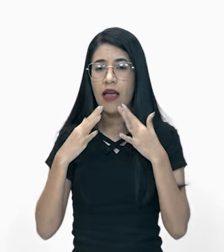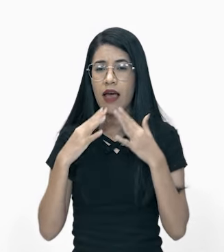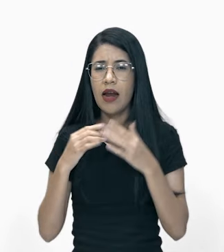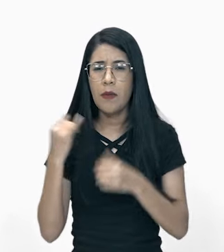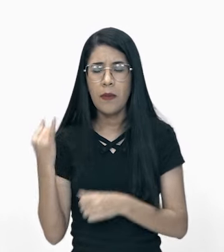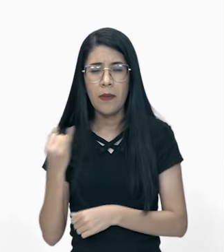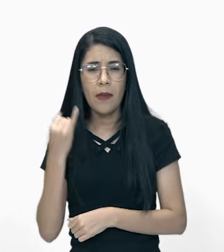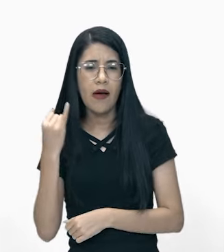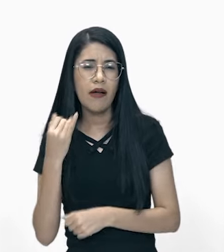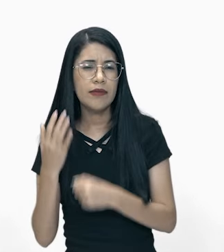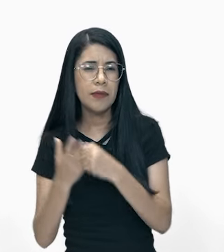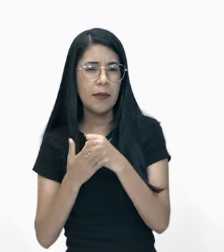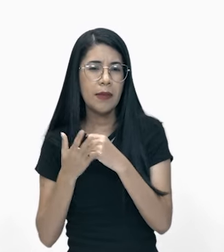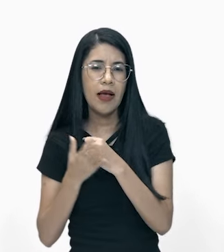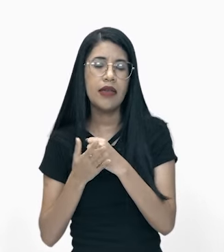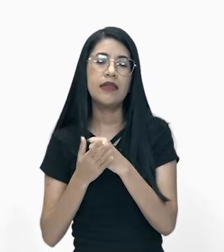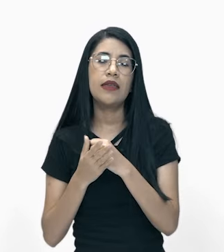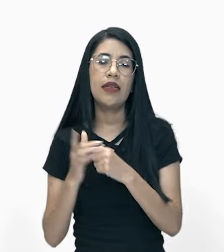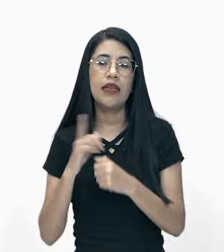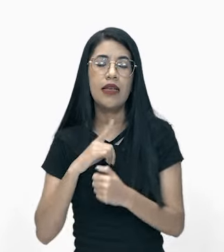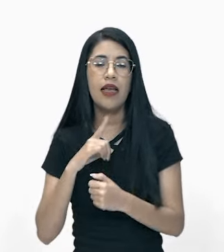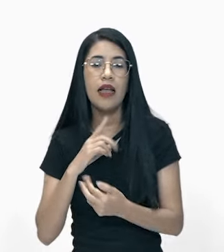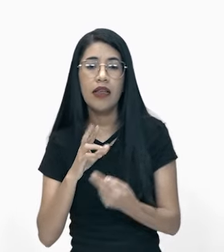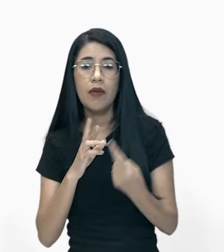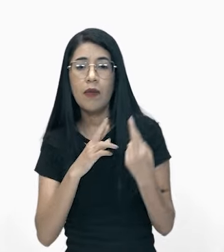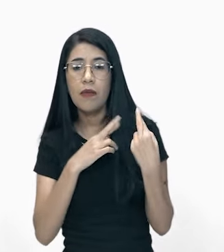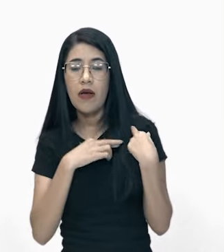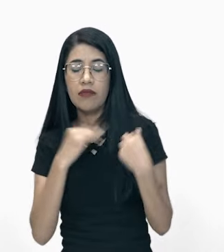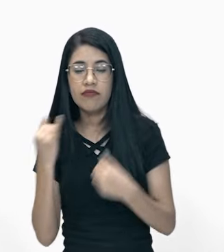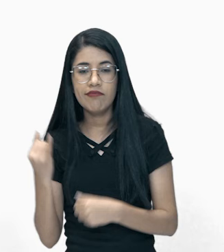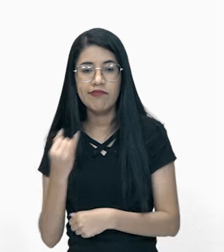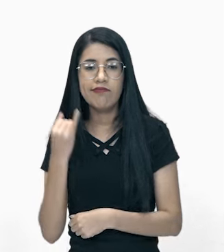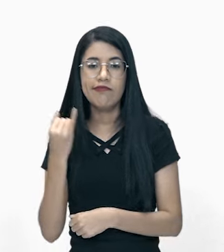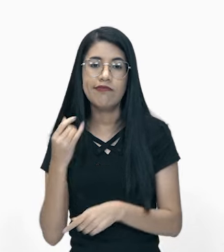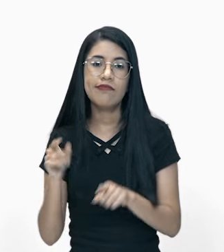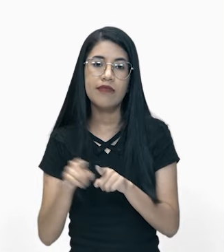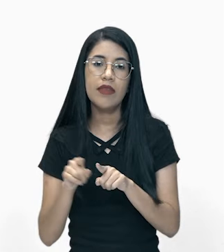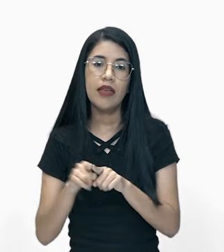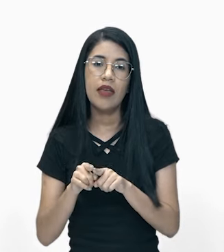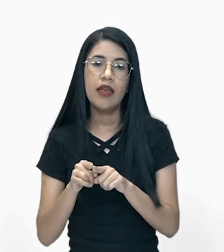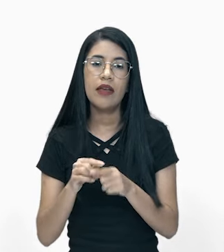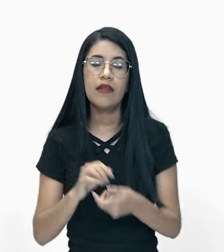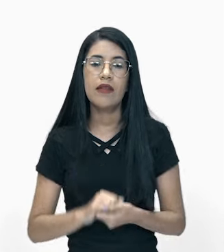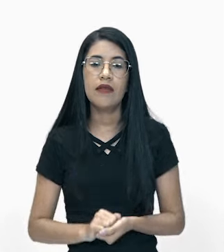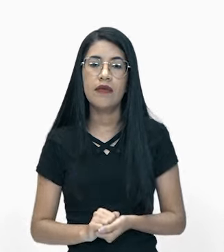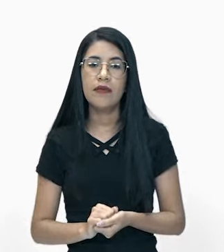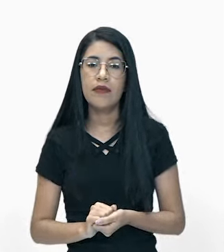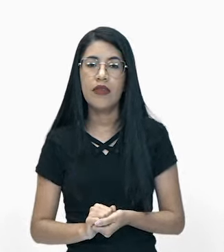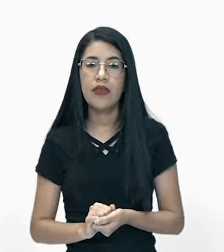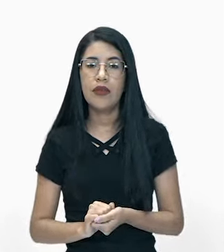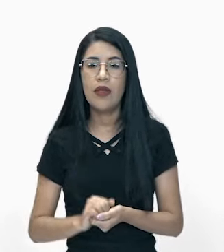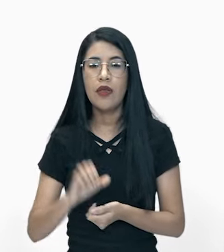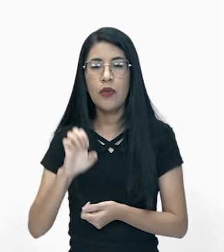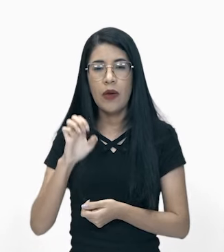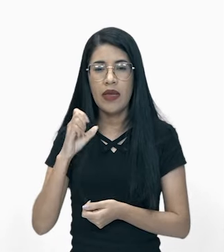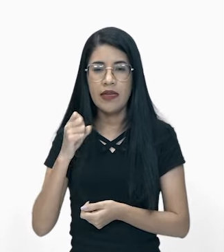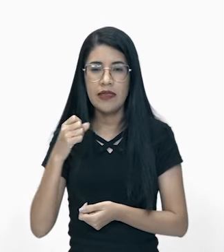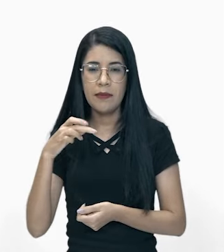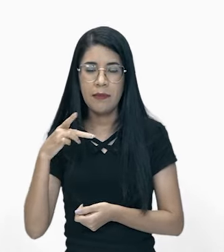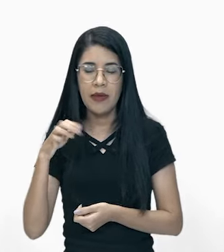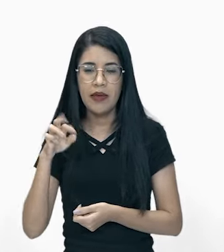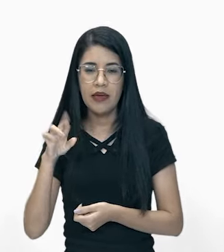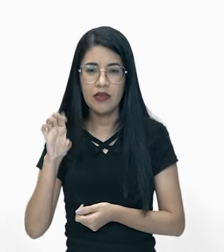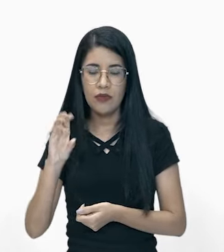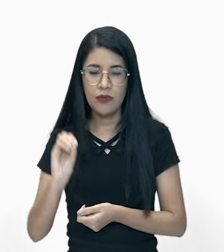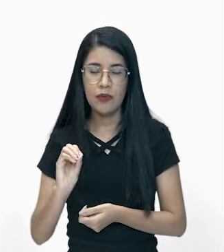que desempenha um papel importante na assinatura espectral. Tem